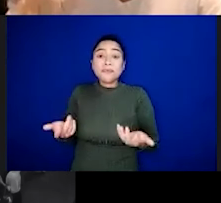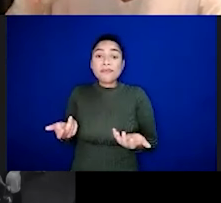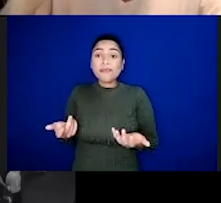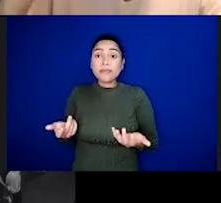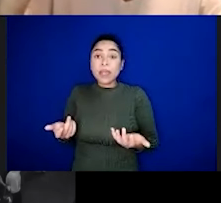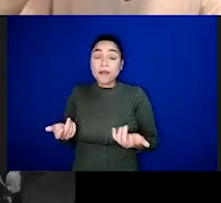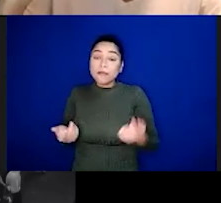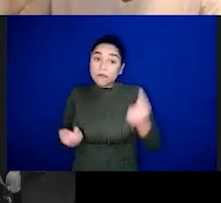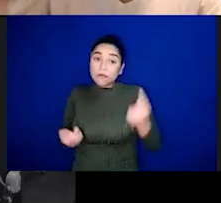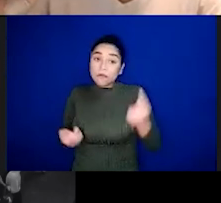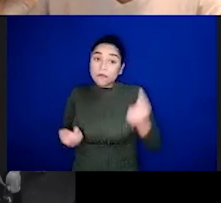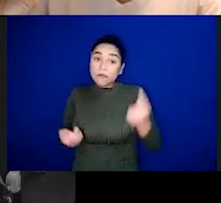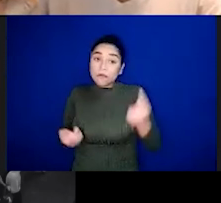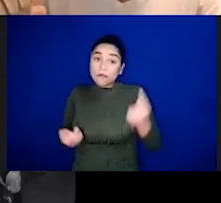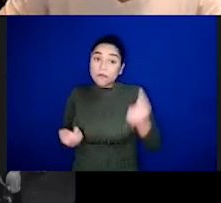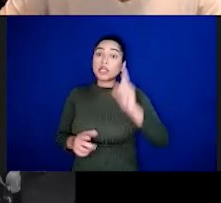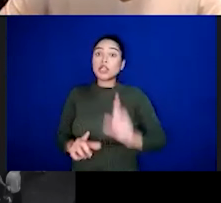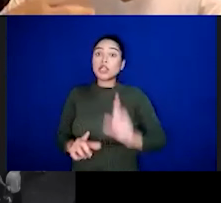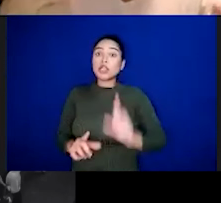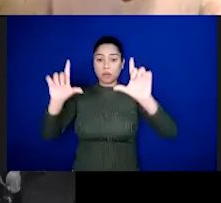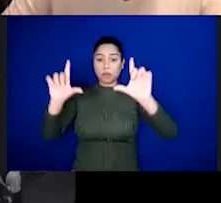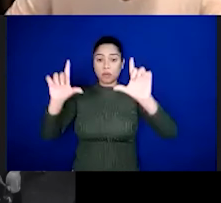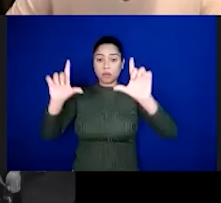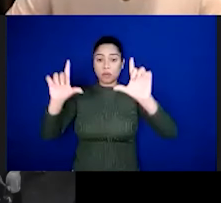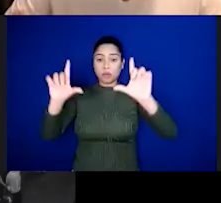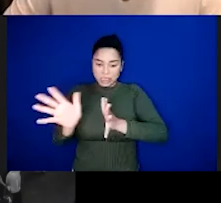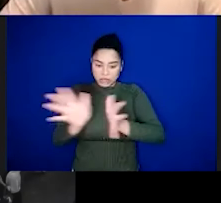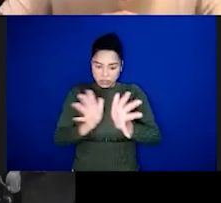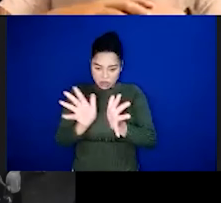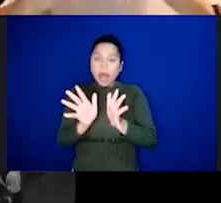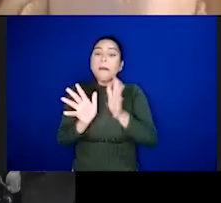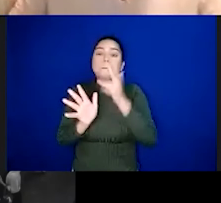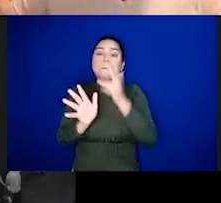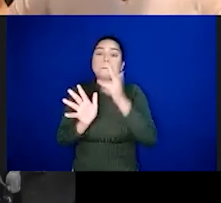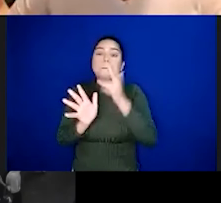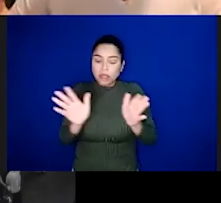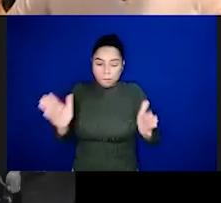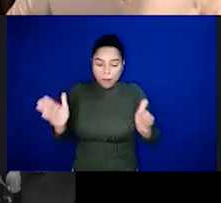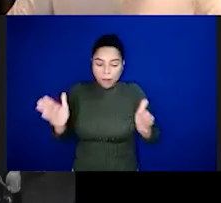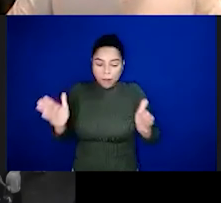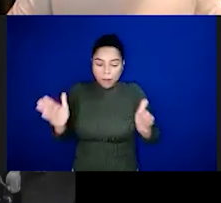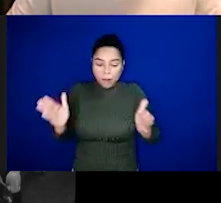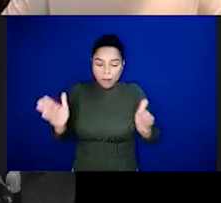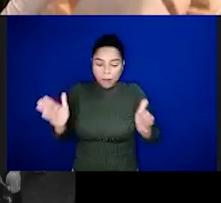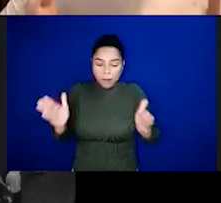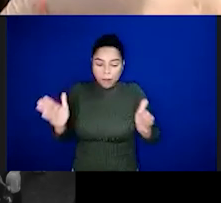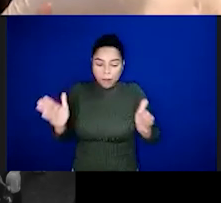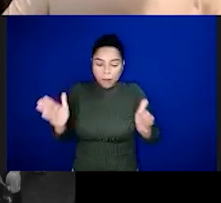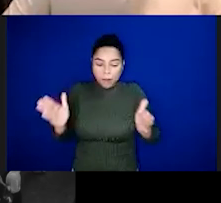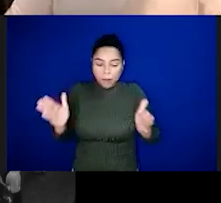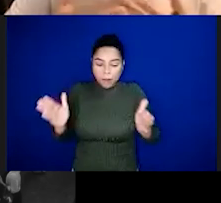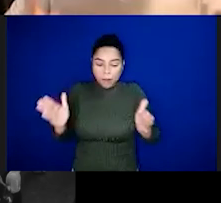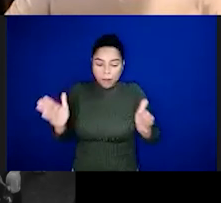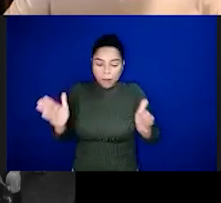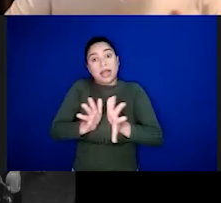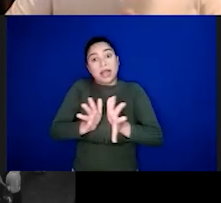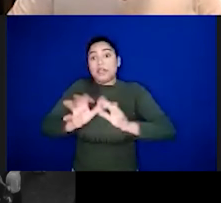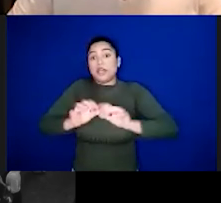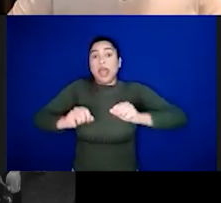ela apenas dentro de uma caixinha né só que quando a gente fala de acessibilidade a gente está falando de um aspecto mais não mas antes de começar